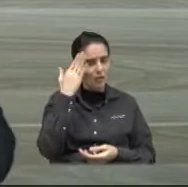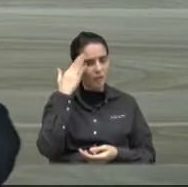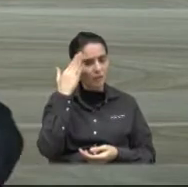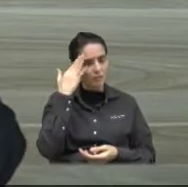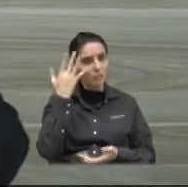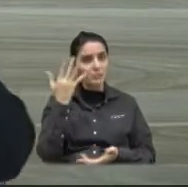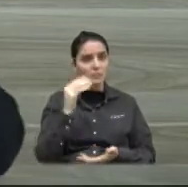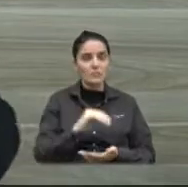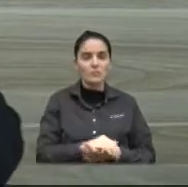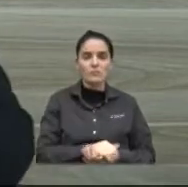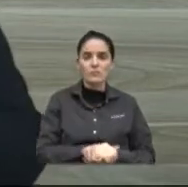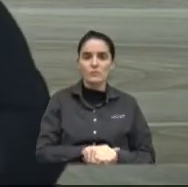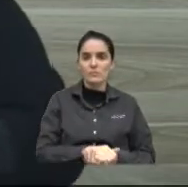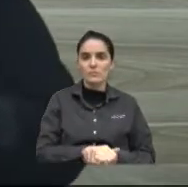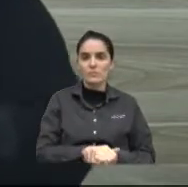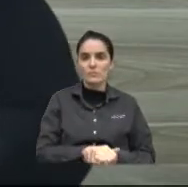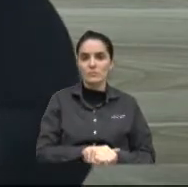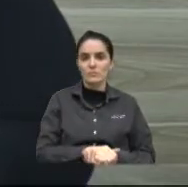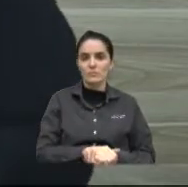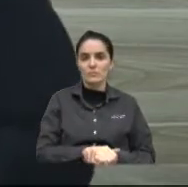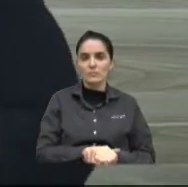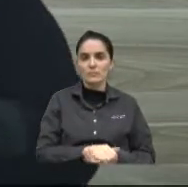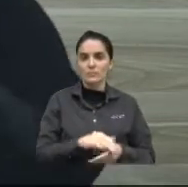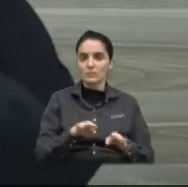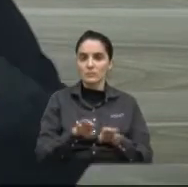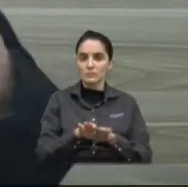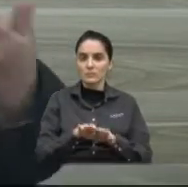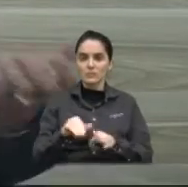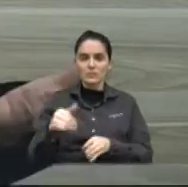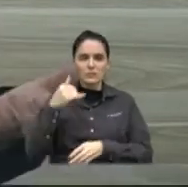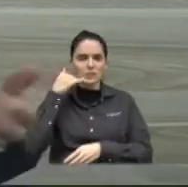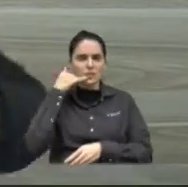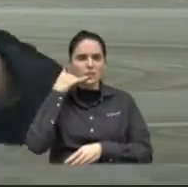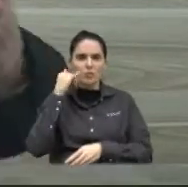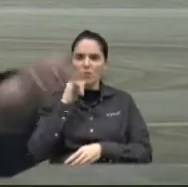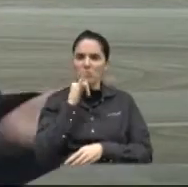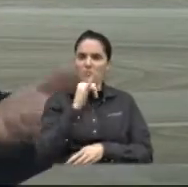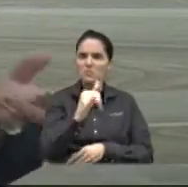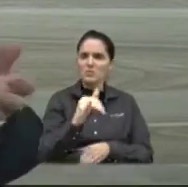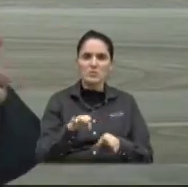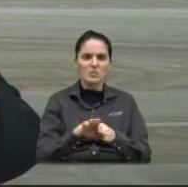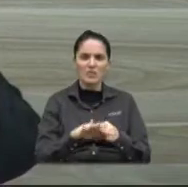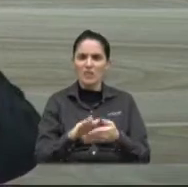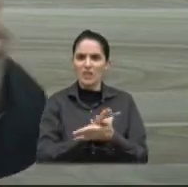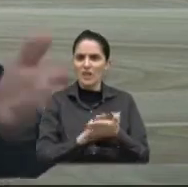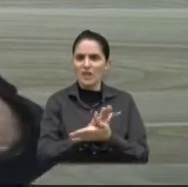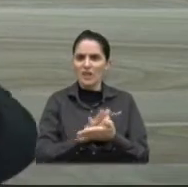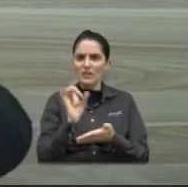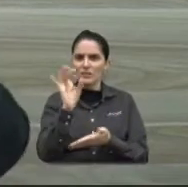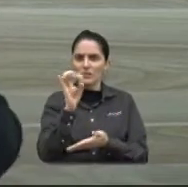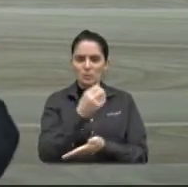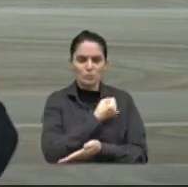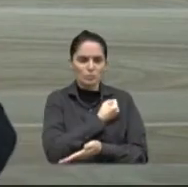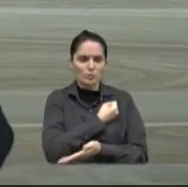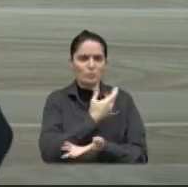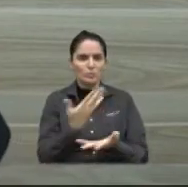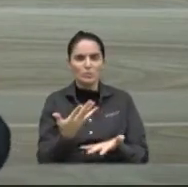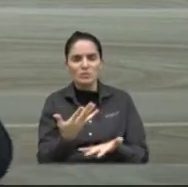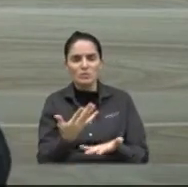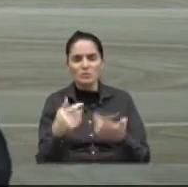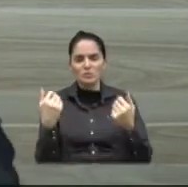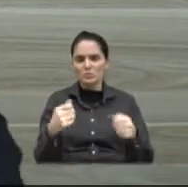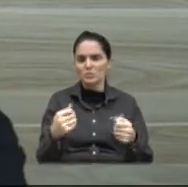e às vezes eu recebi ligação mas não foi falado nada a falar só no regimento então do requerimento e não